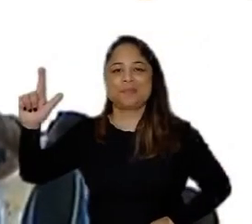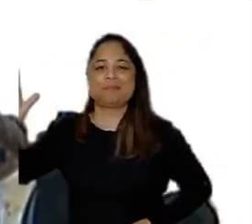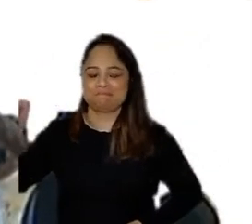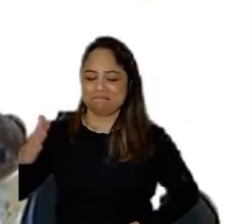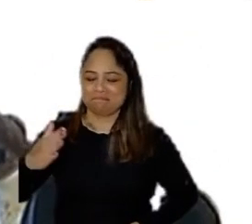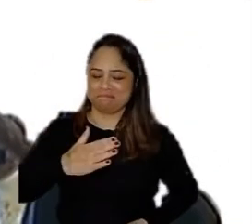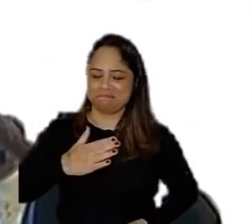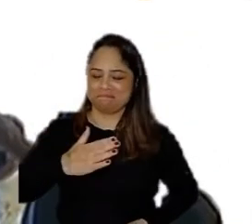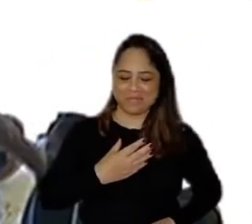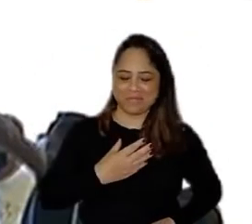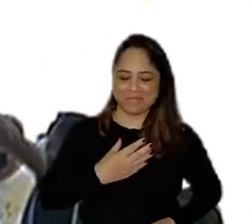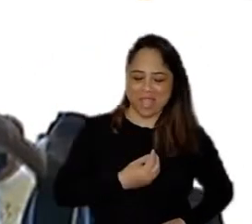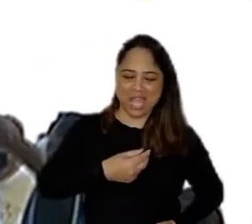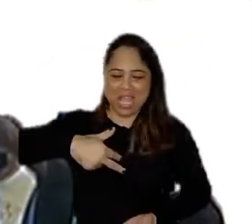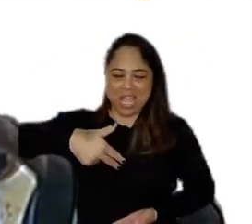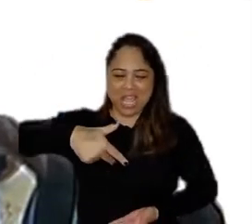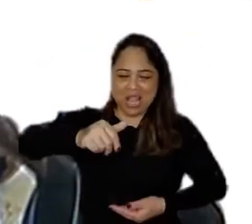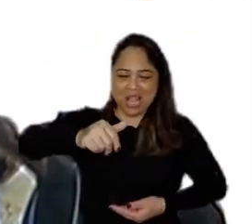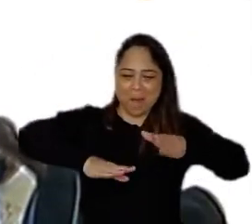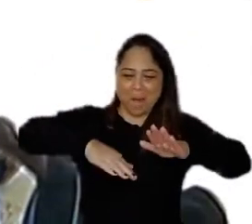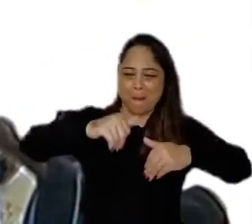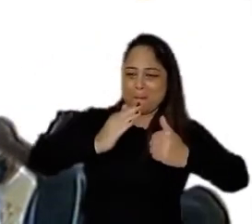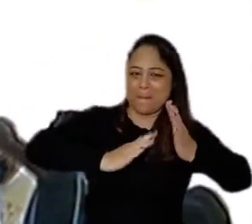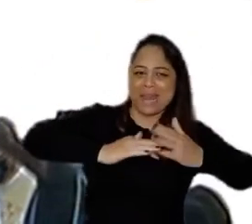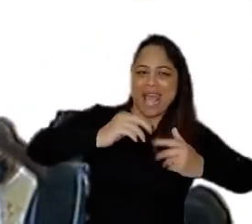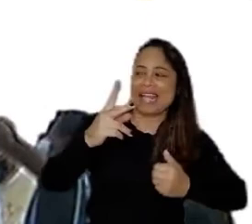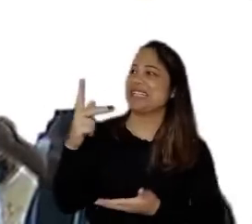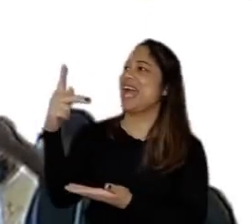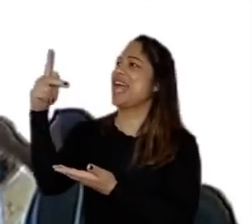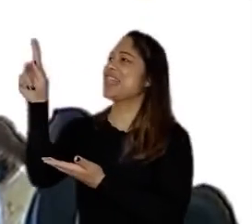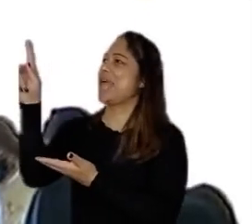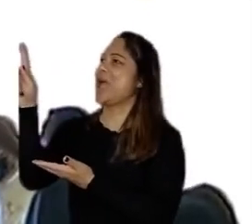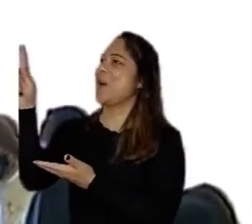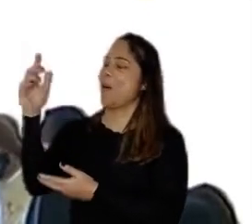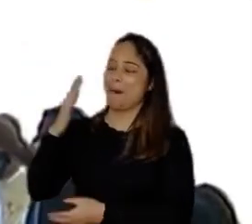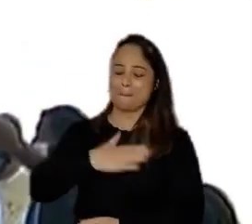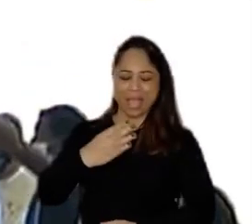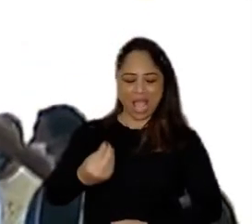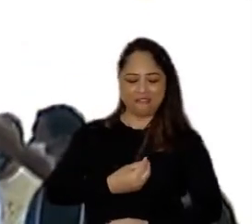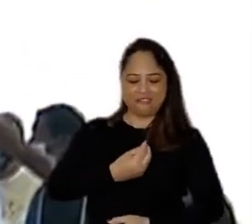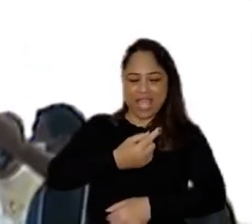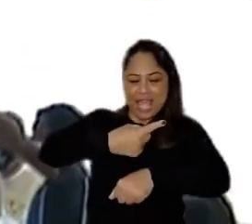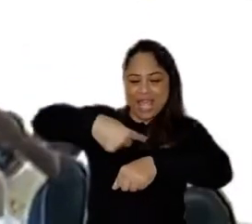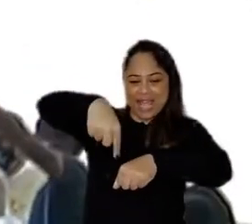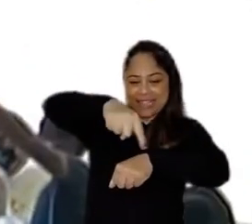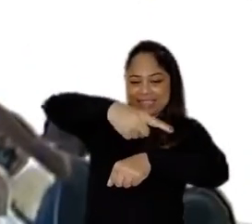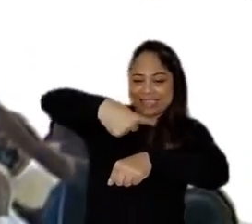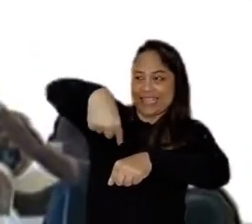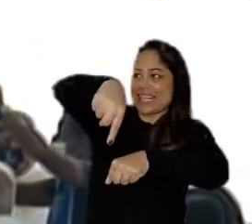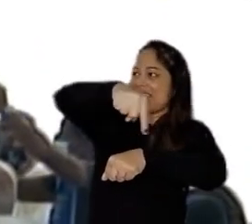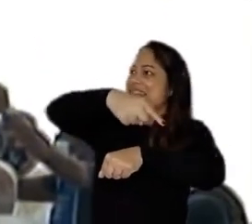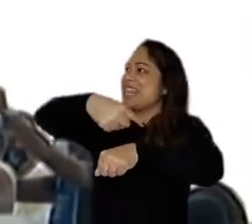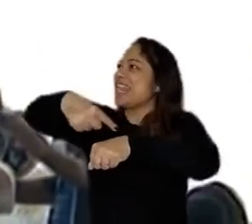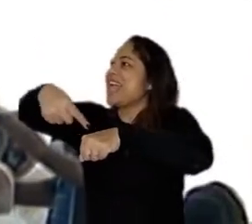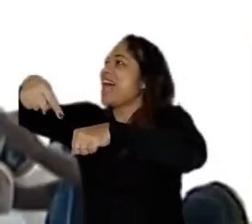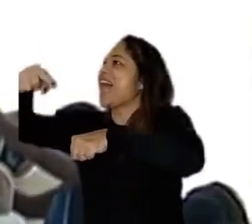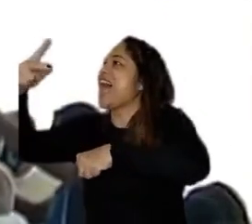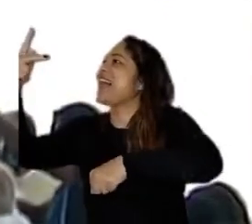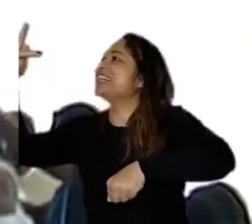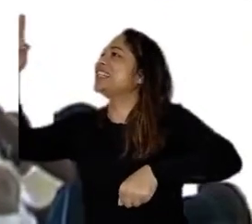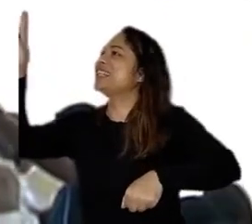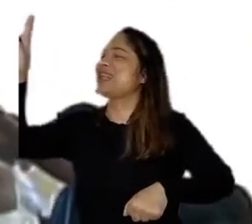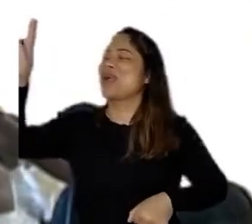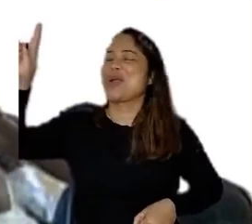Os meus passos são teus. No O próximo minuto é Tudo